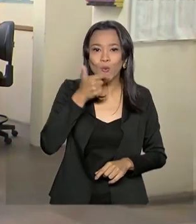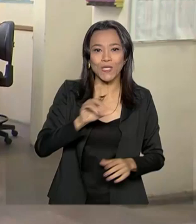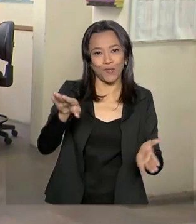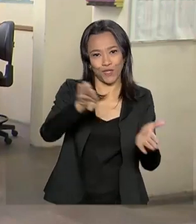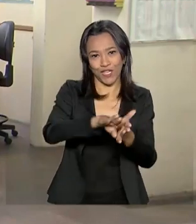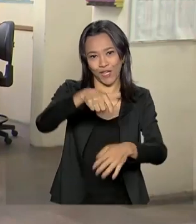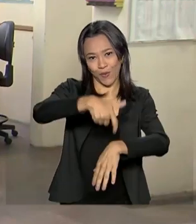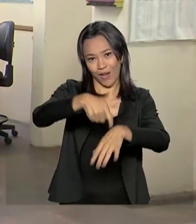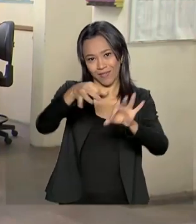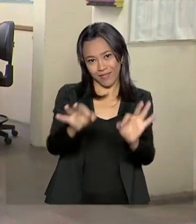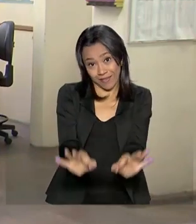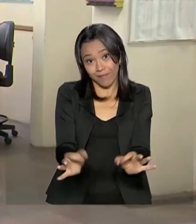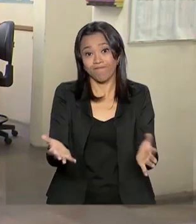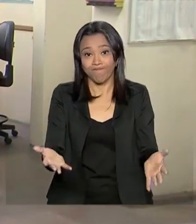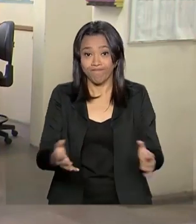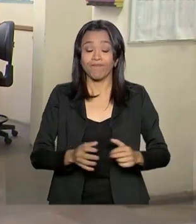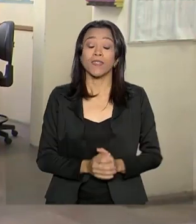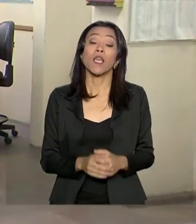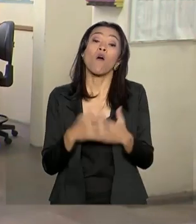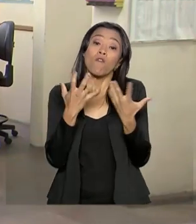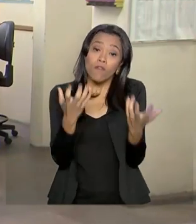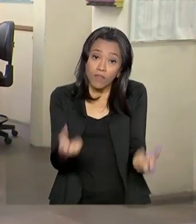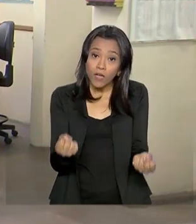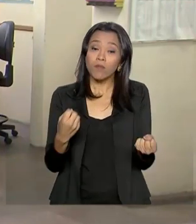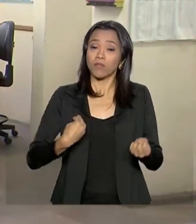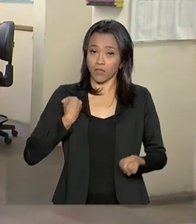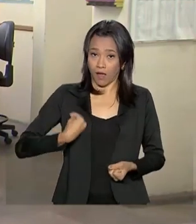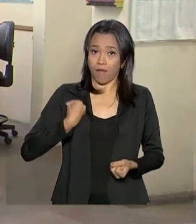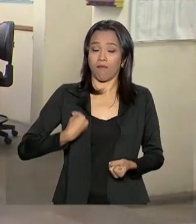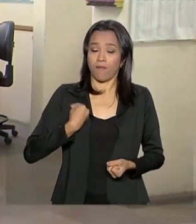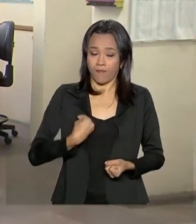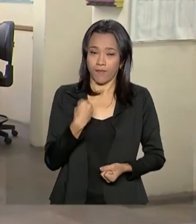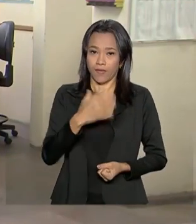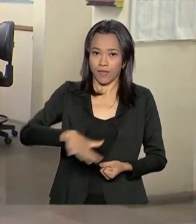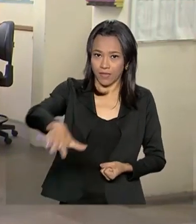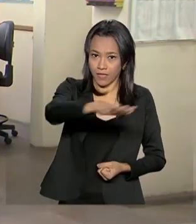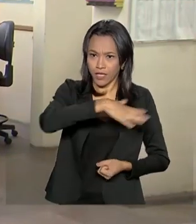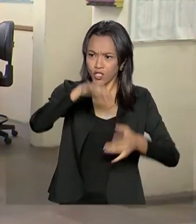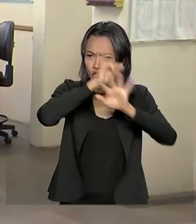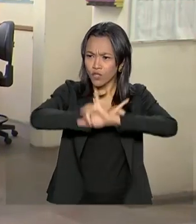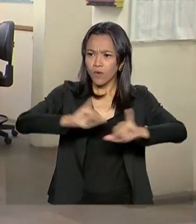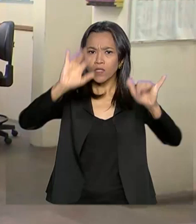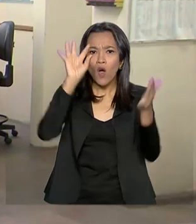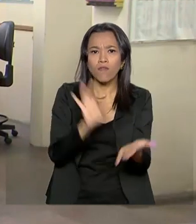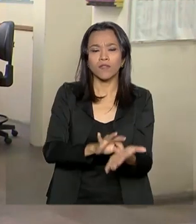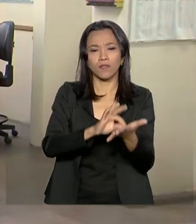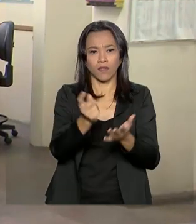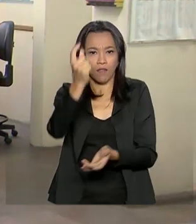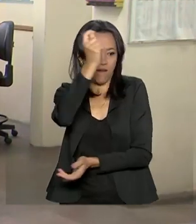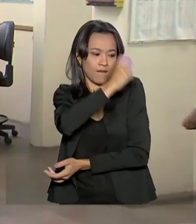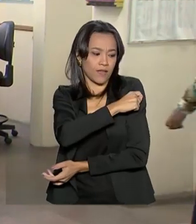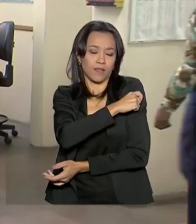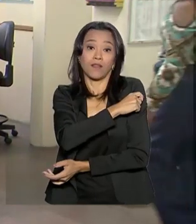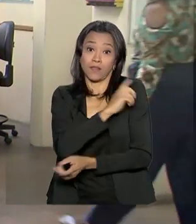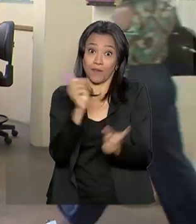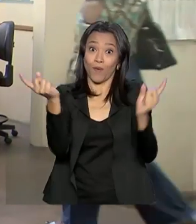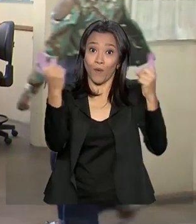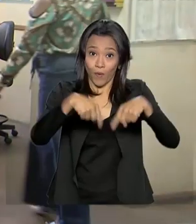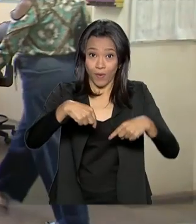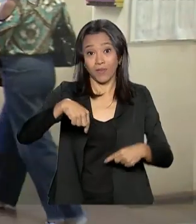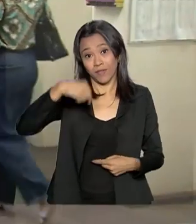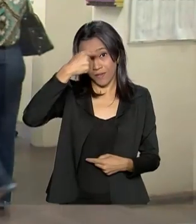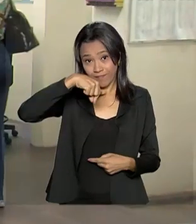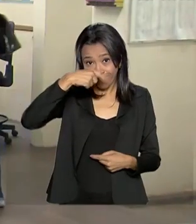chegar a tempo. Nós vamos participar aqui desse lançamento oficial da campanha nacional de vacinação contra